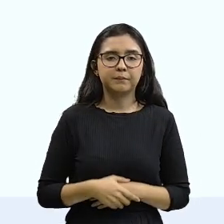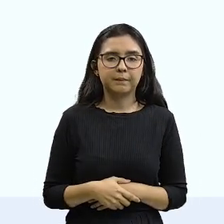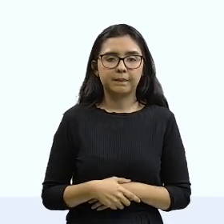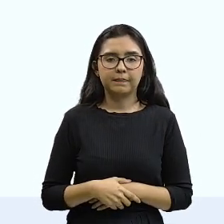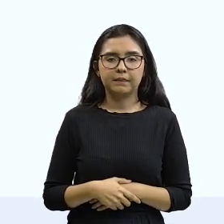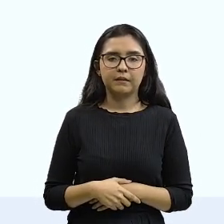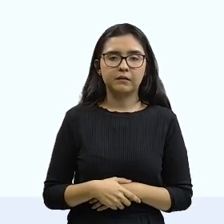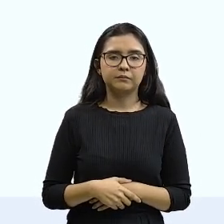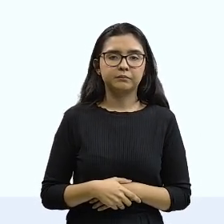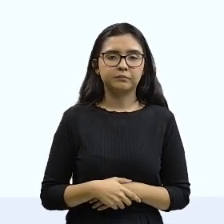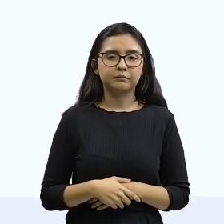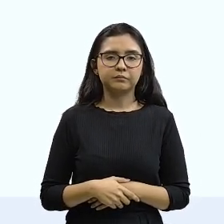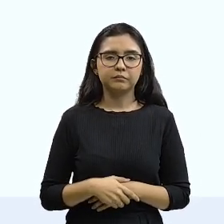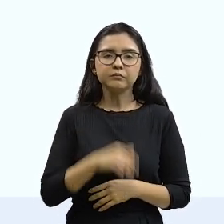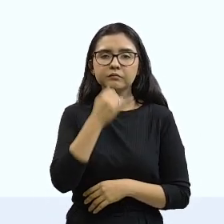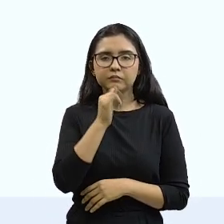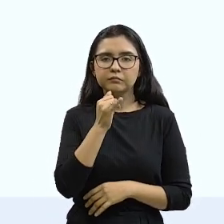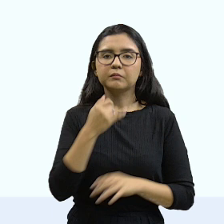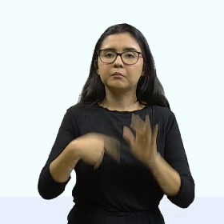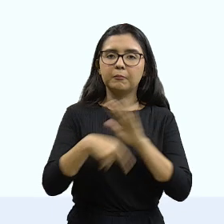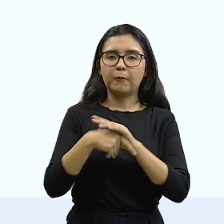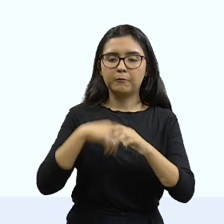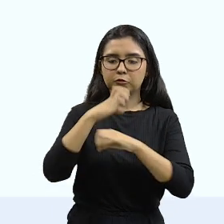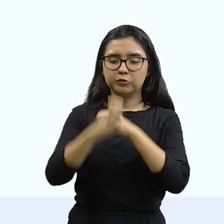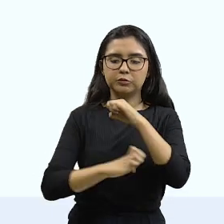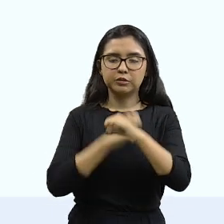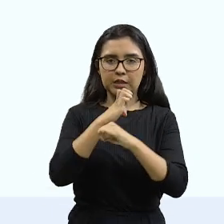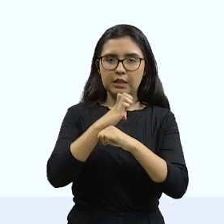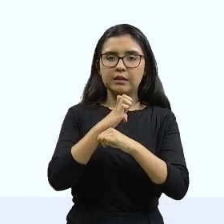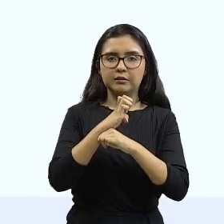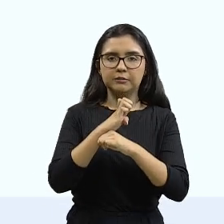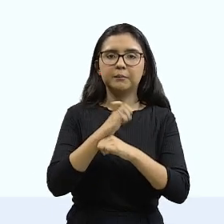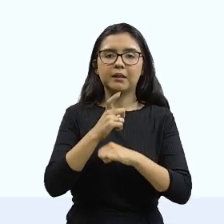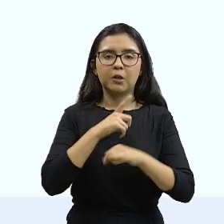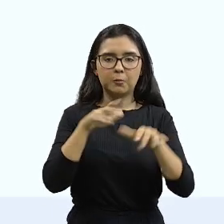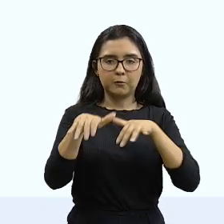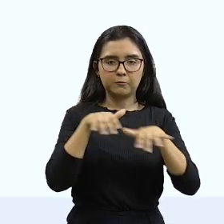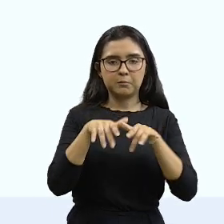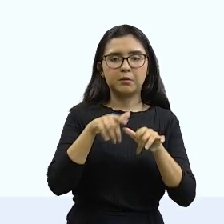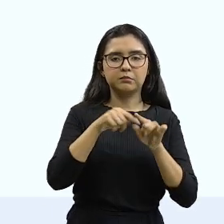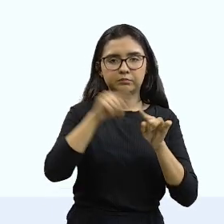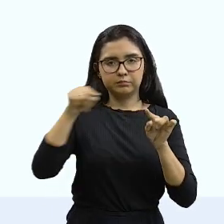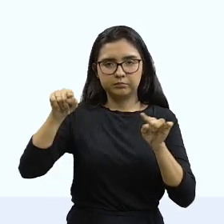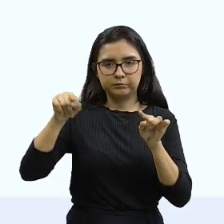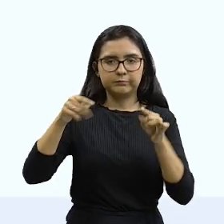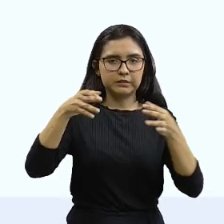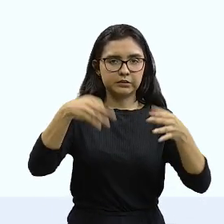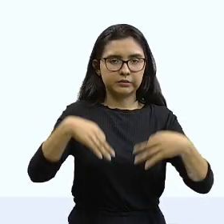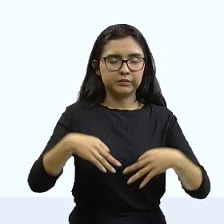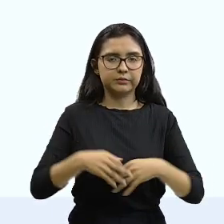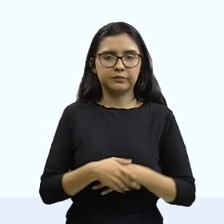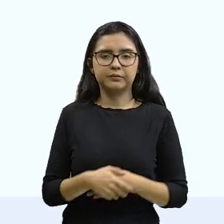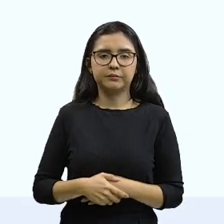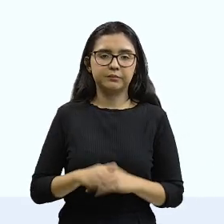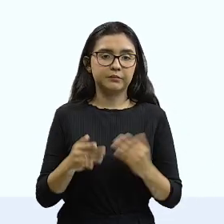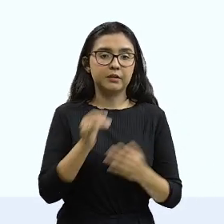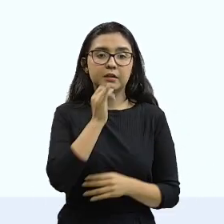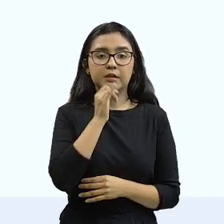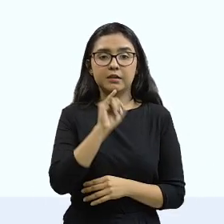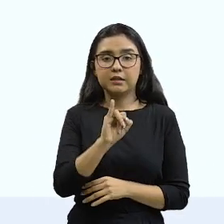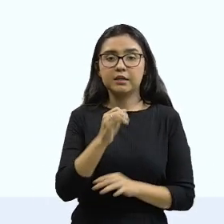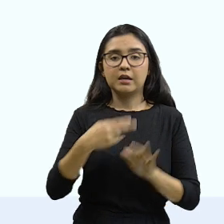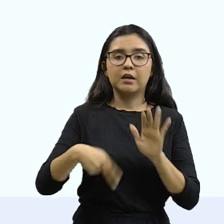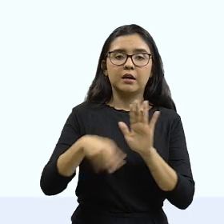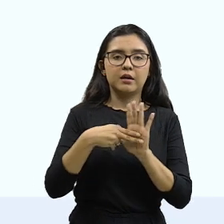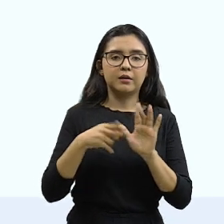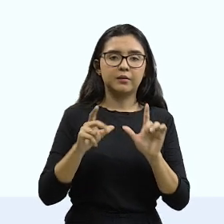um empurrão nesses elétrons para eles se moverem de maneira ordenada, beleza? O I é igual